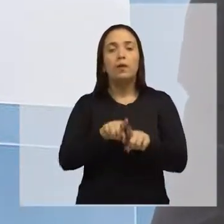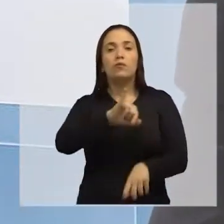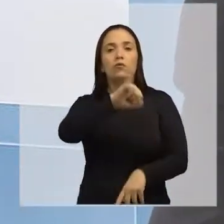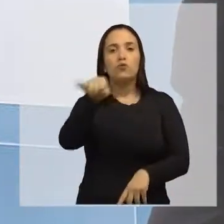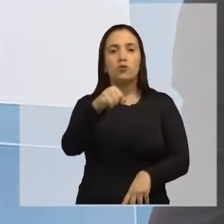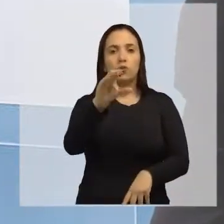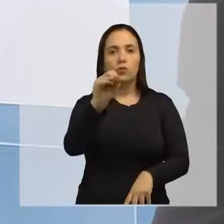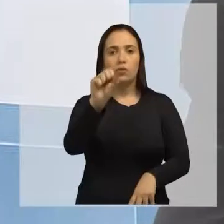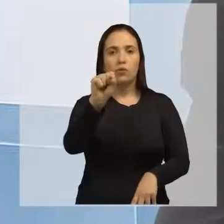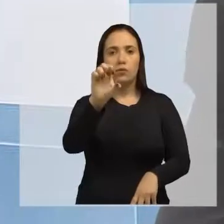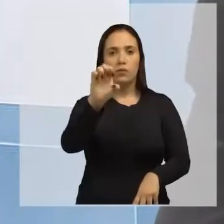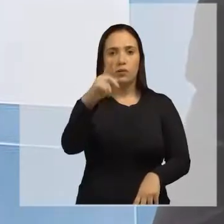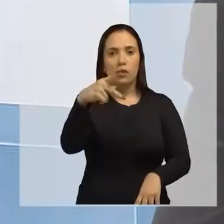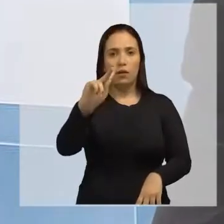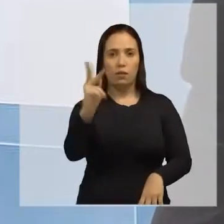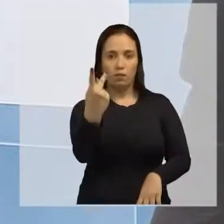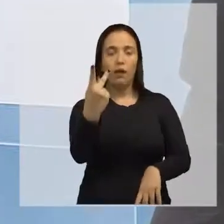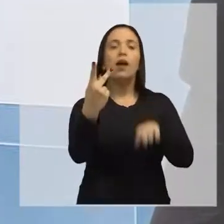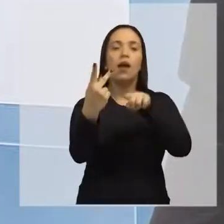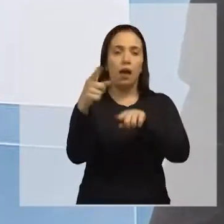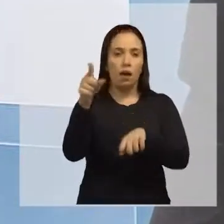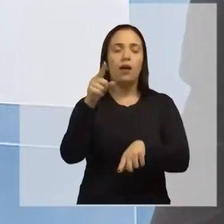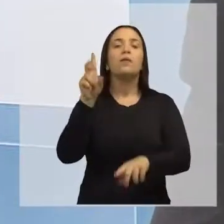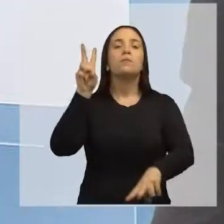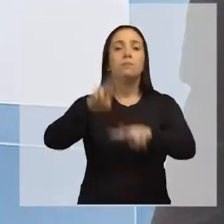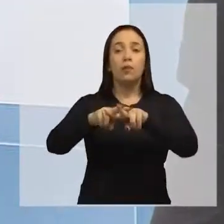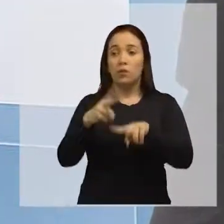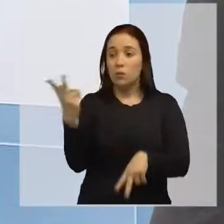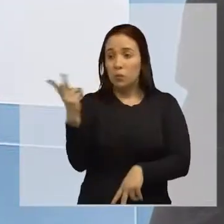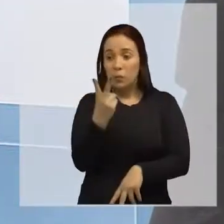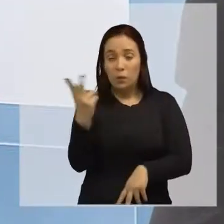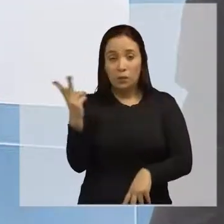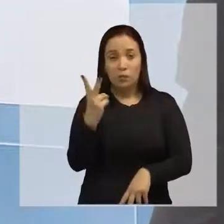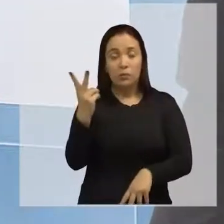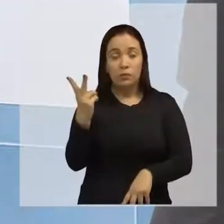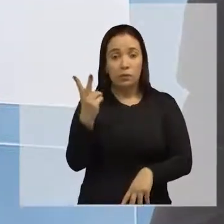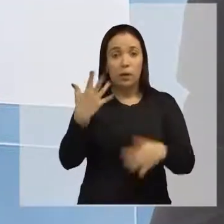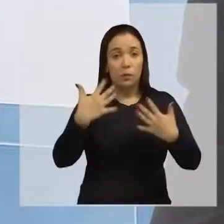Blatter, outro que foi preso também. Dois grandes